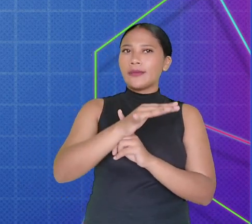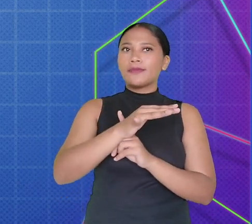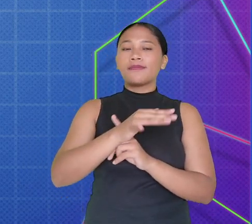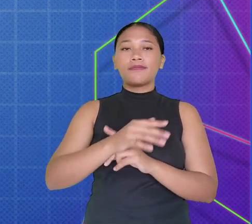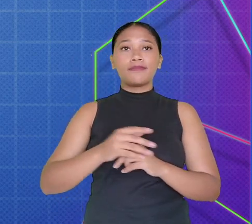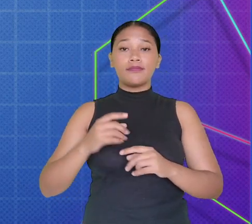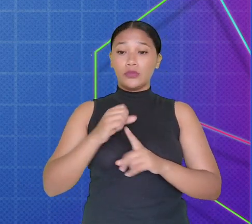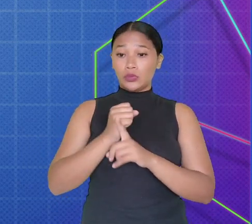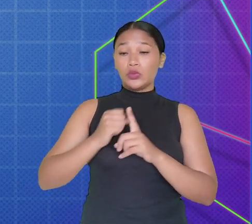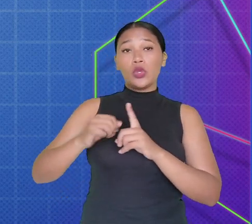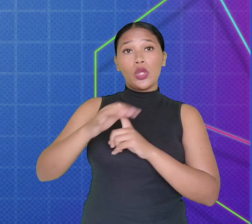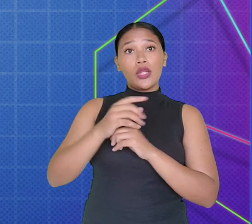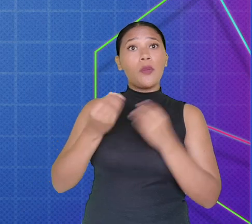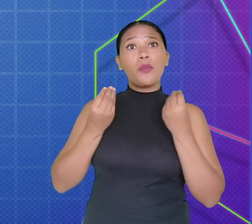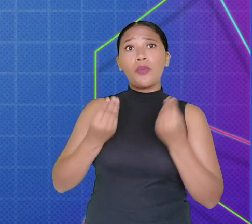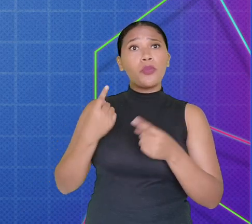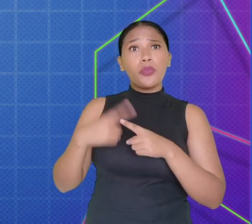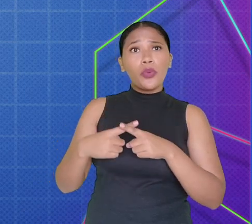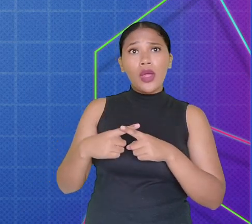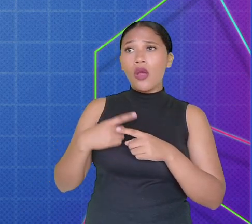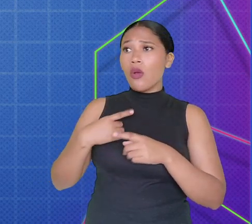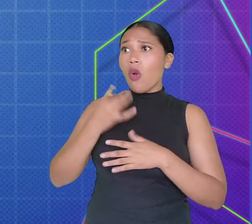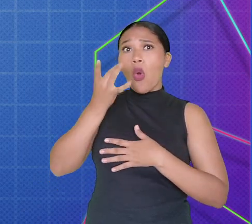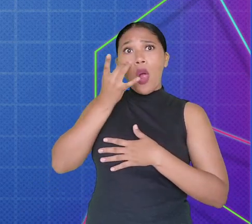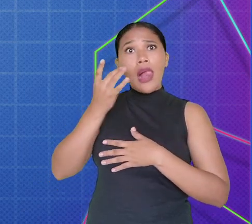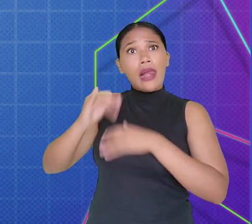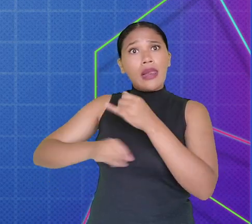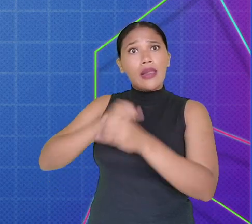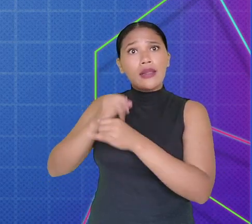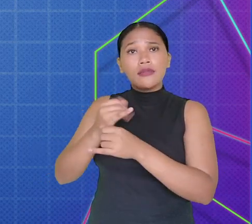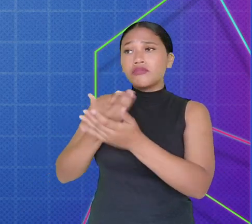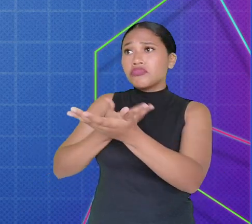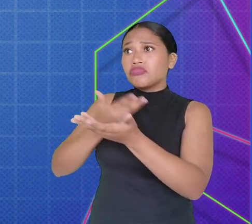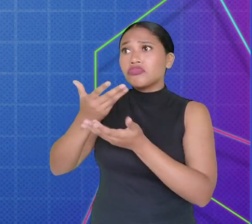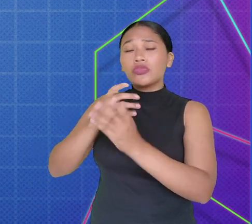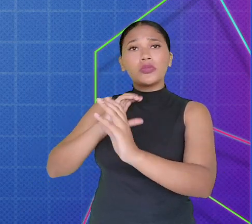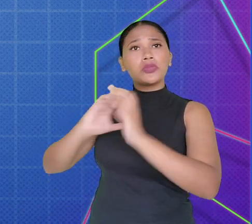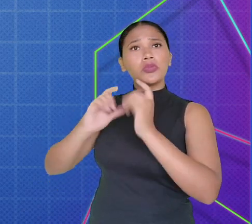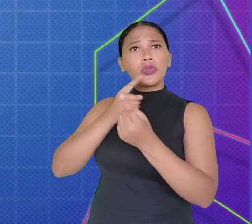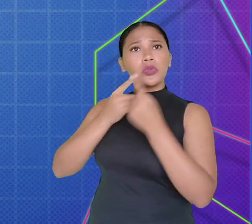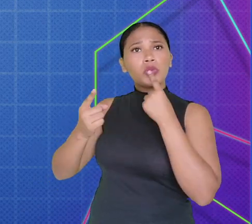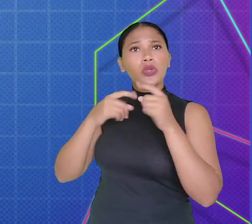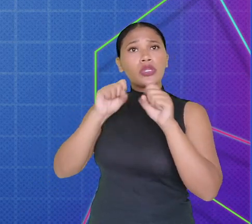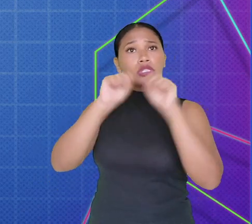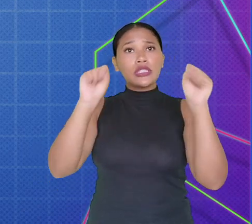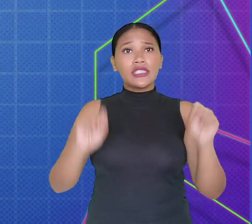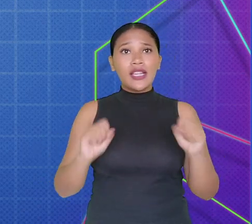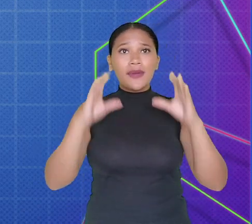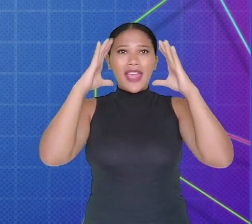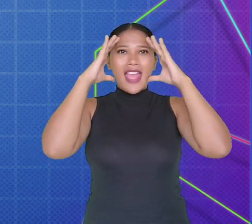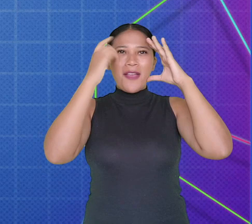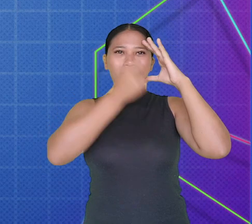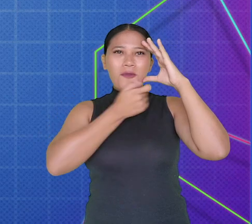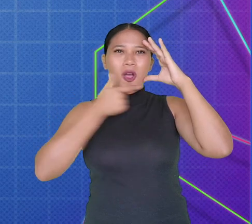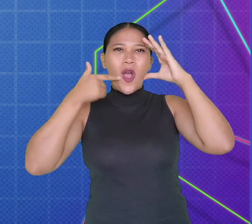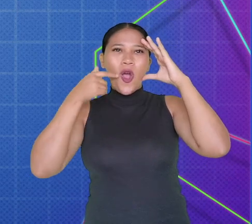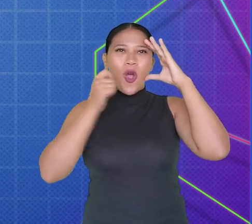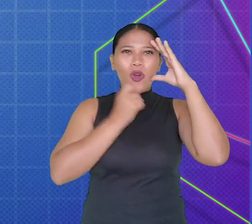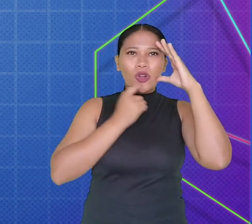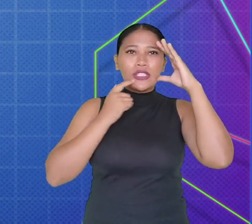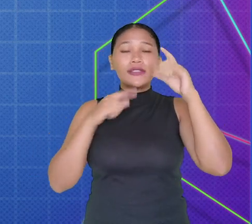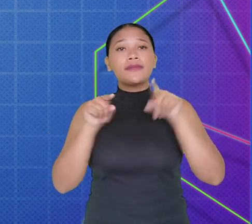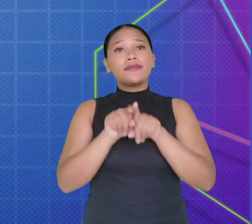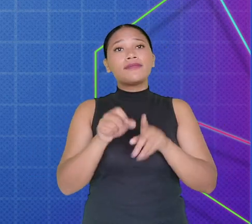interação social. Os jogos online, por exemplo, podem incentivar as interações orgânicas através de sistemas de emotes